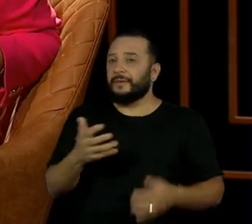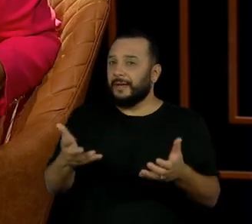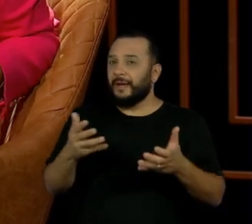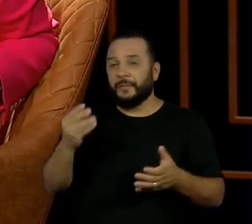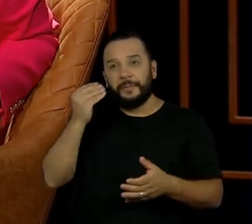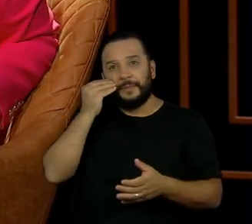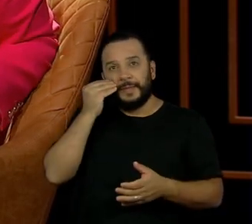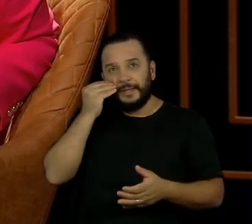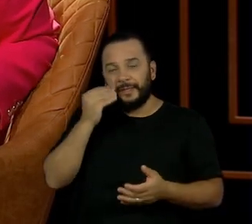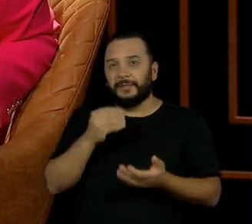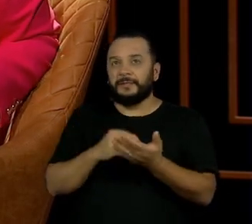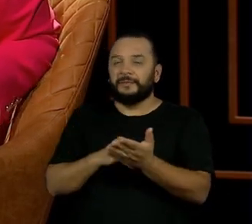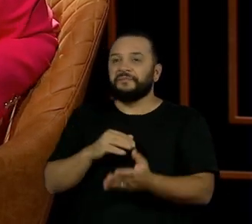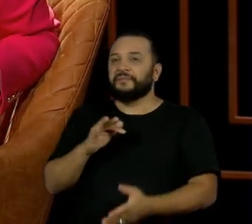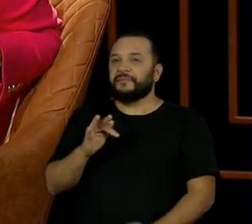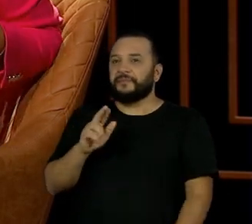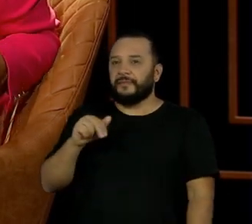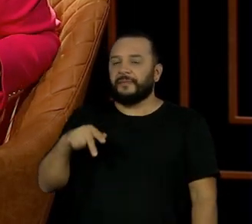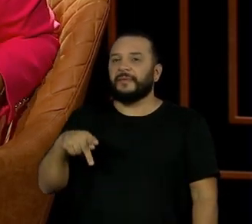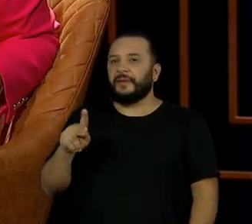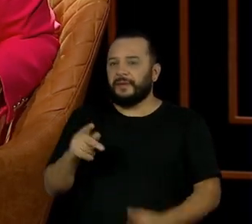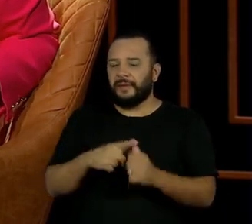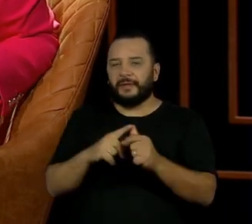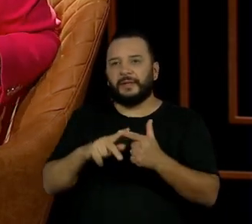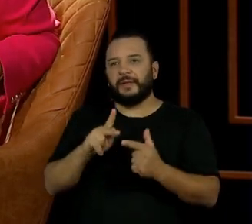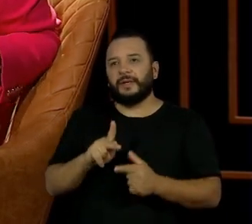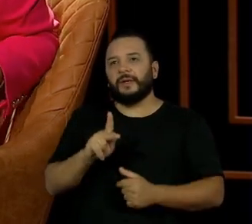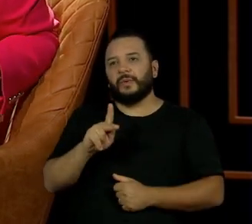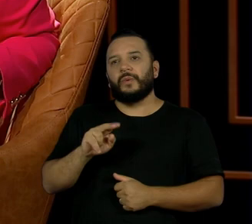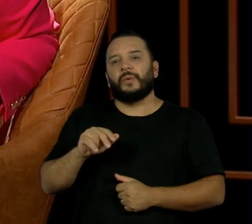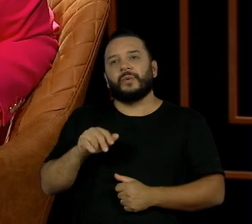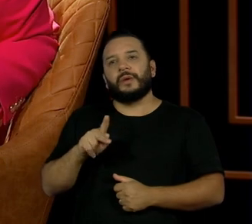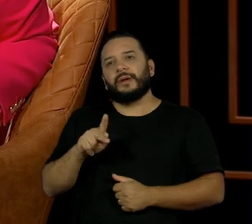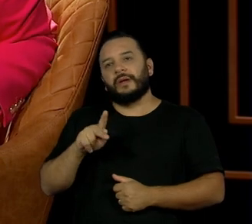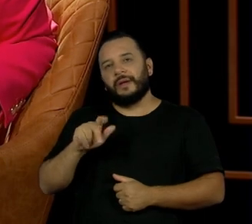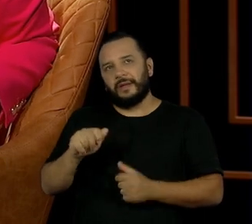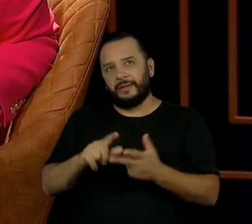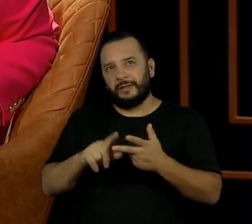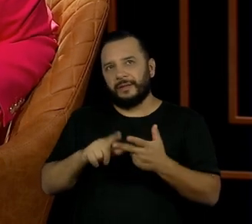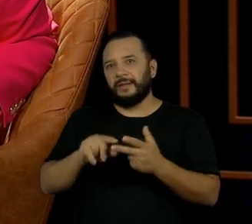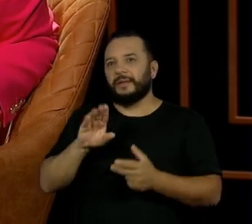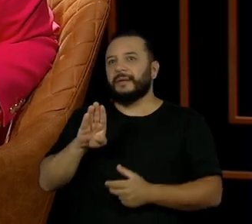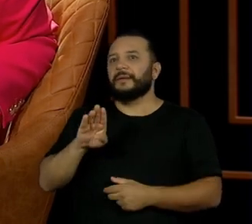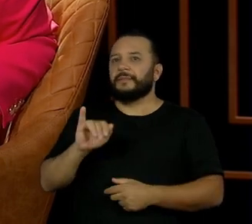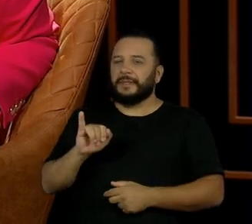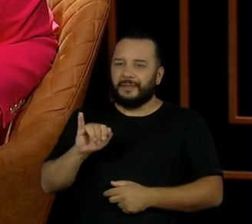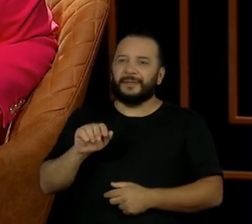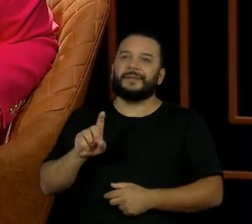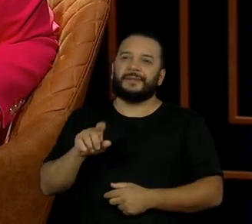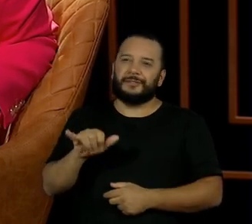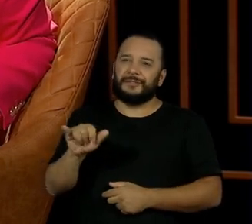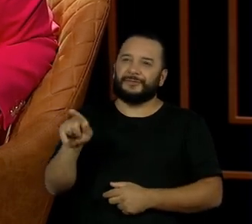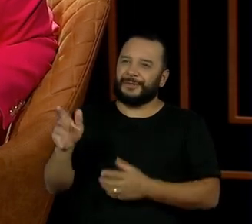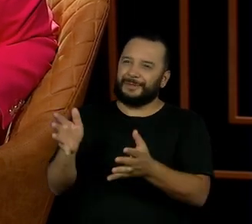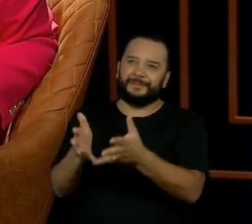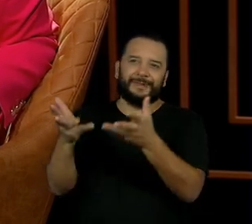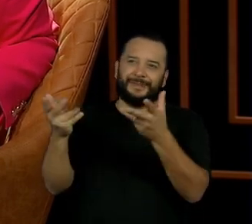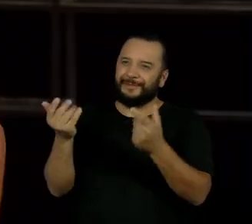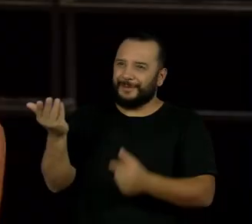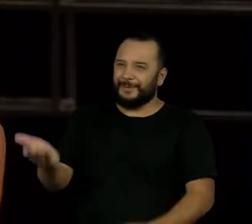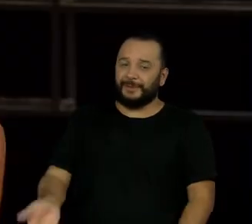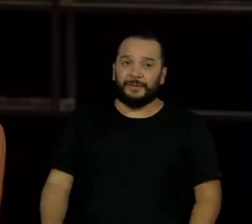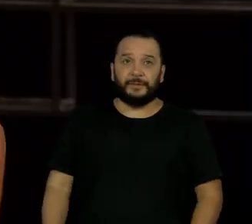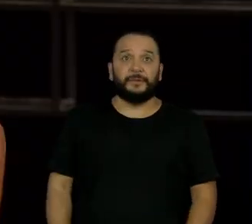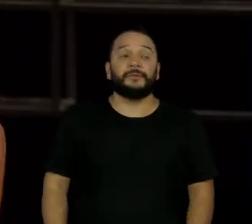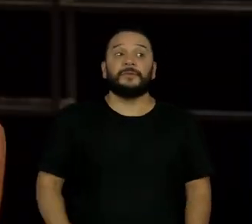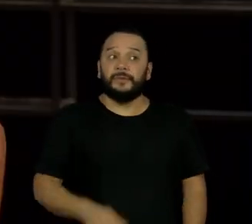o funk Bartolo mais pubide obrigada você foi incrível e